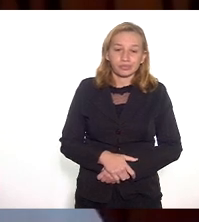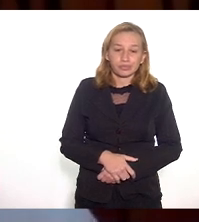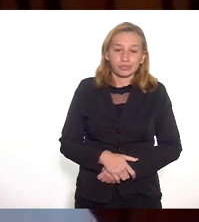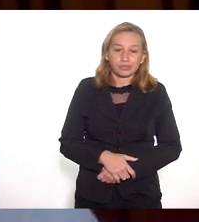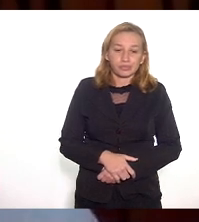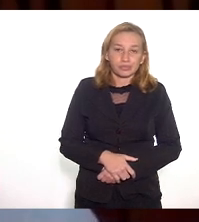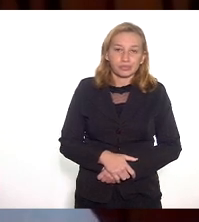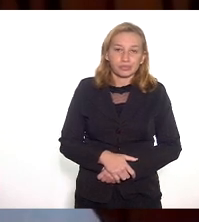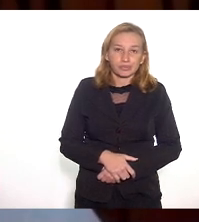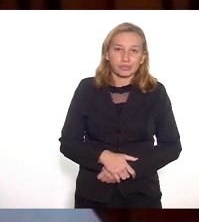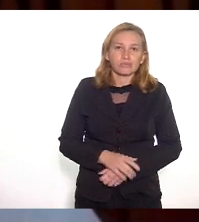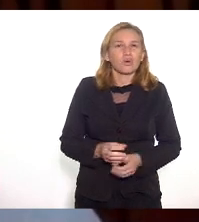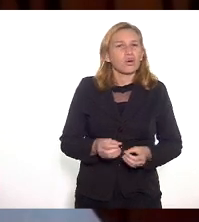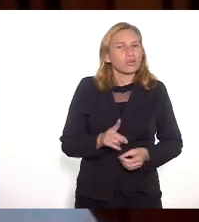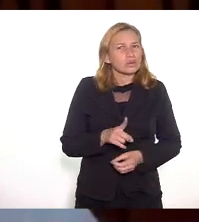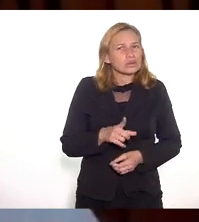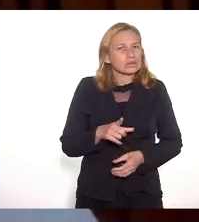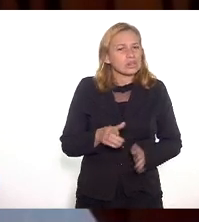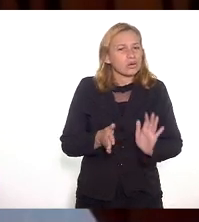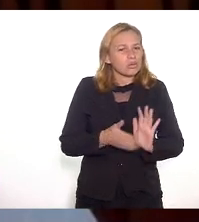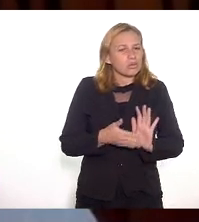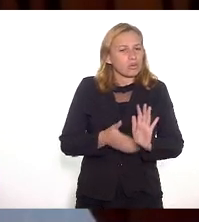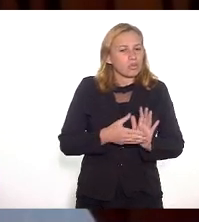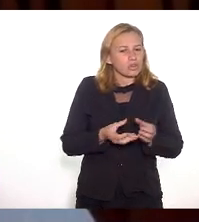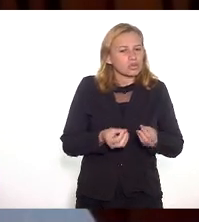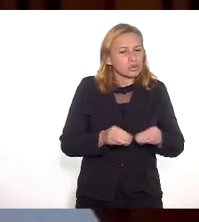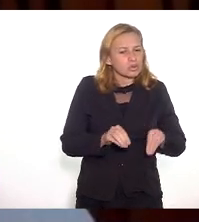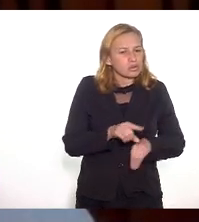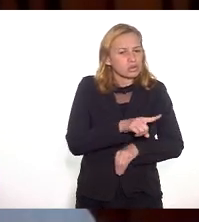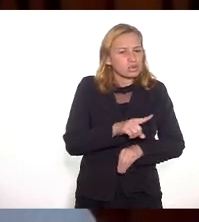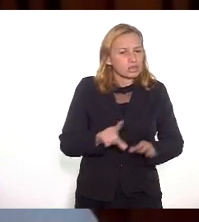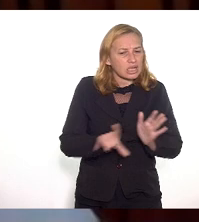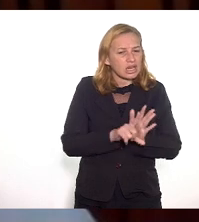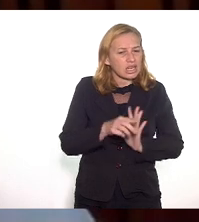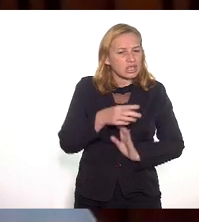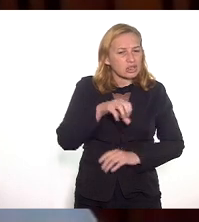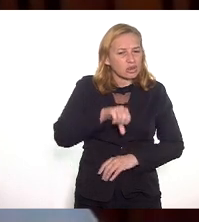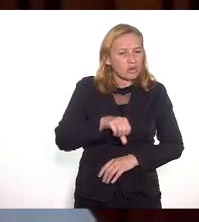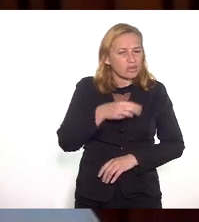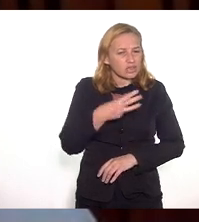Mas tem uma proposta de prejudicabilidade pela lei